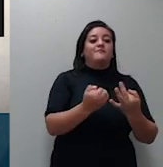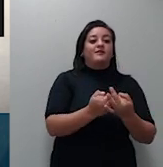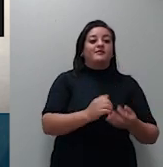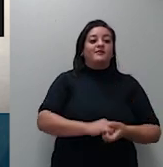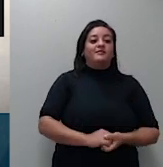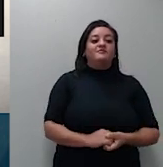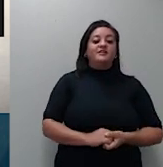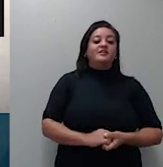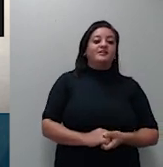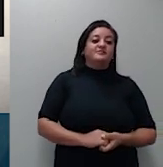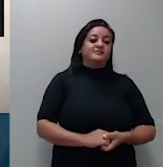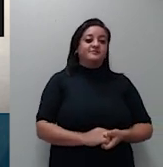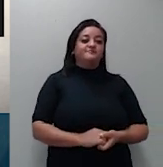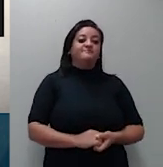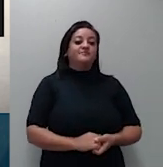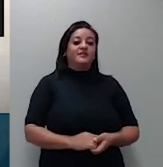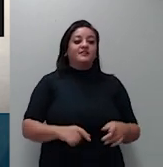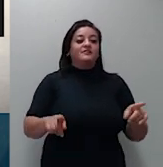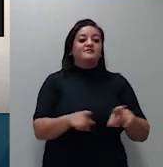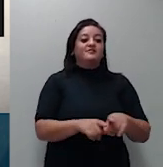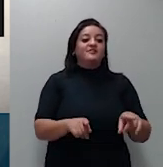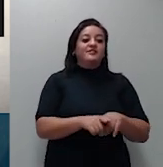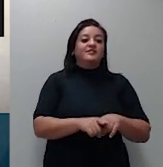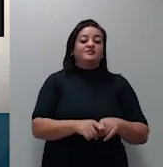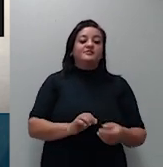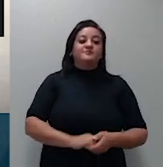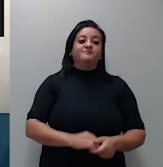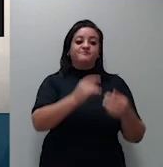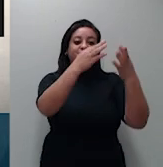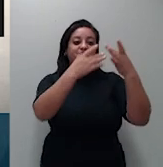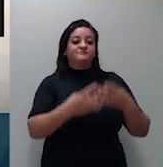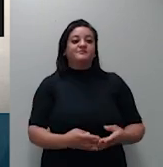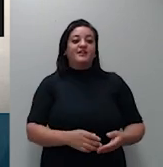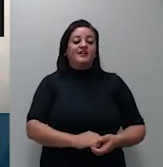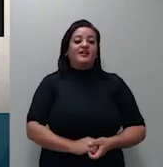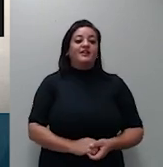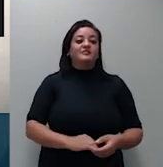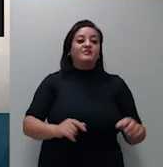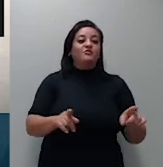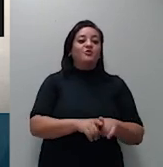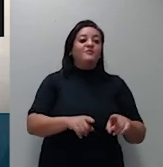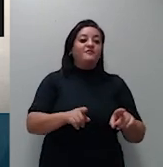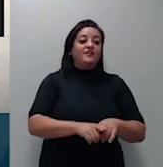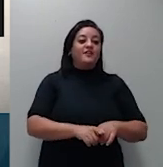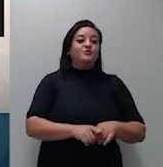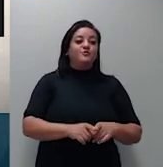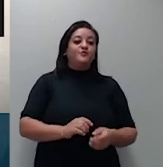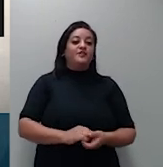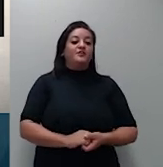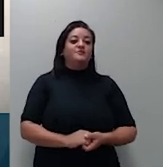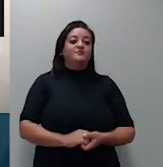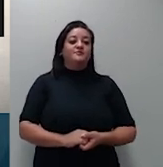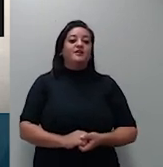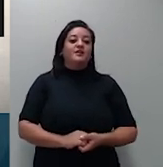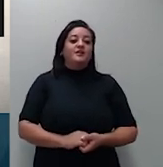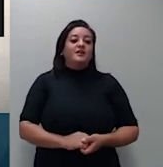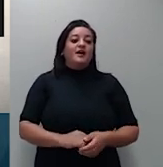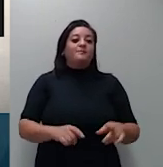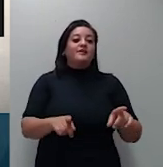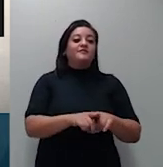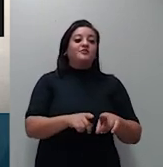aqui a sentença no ponto que interessa destaque não estando